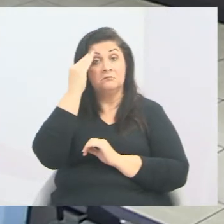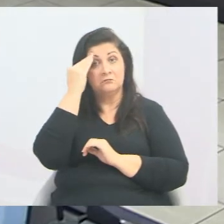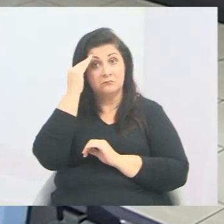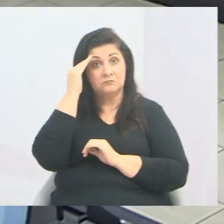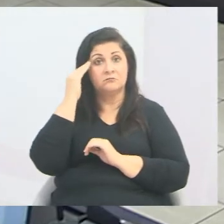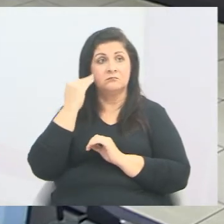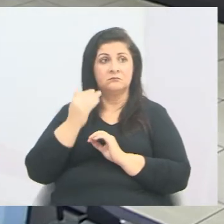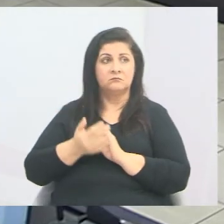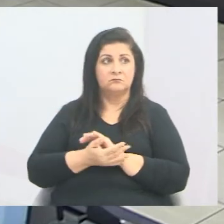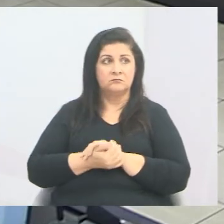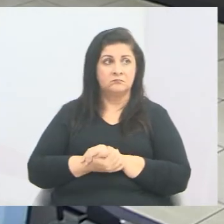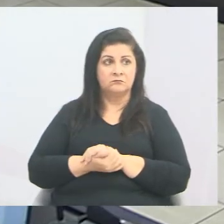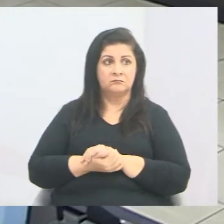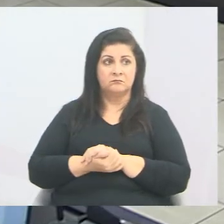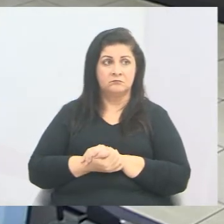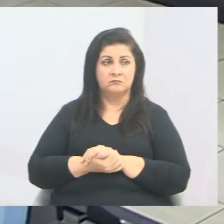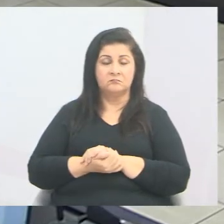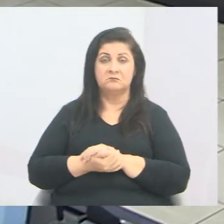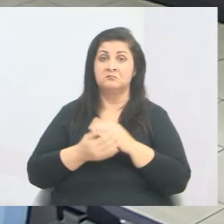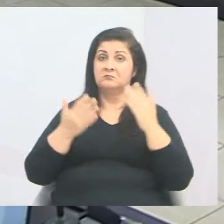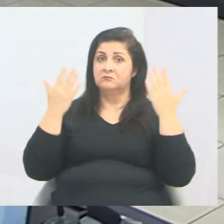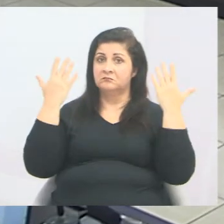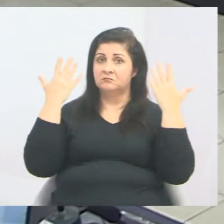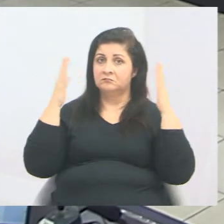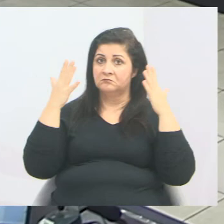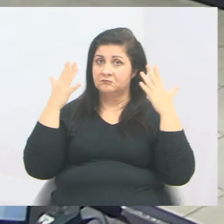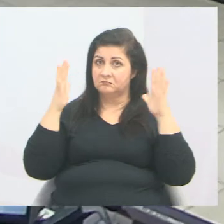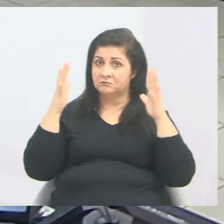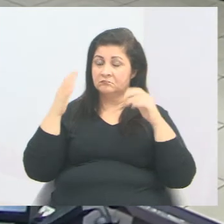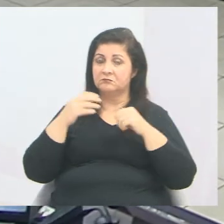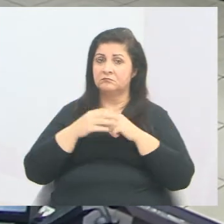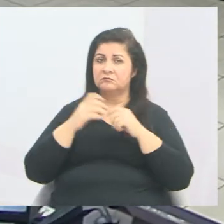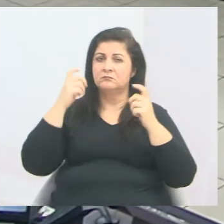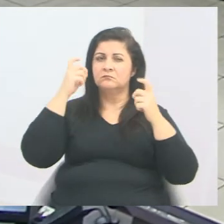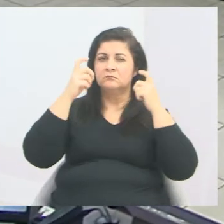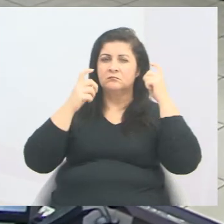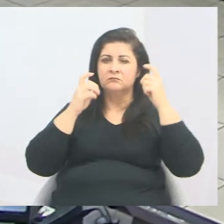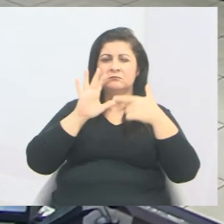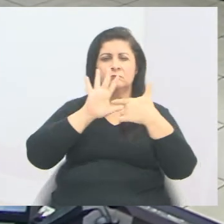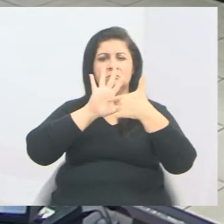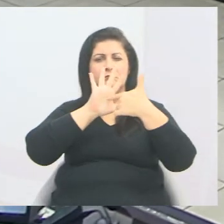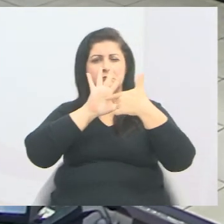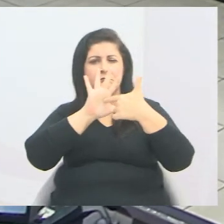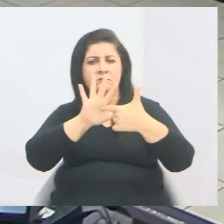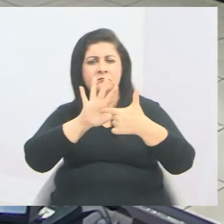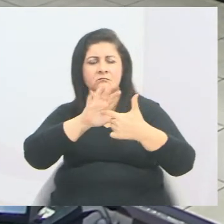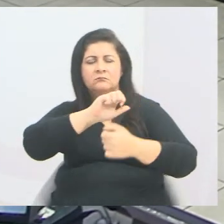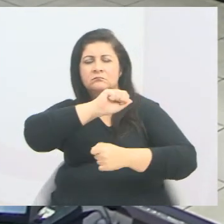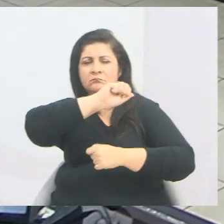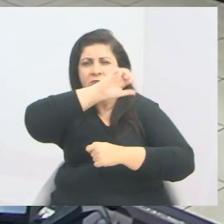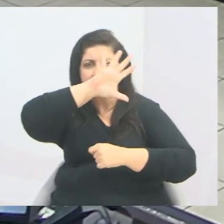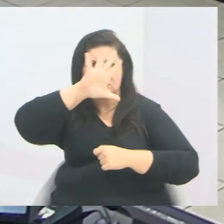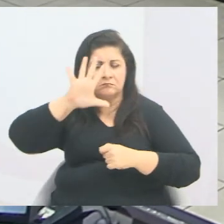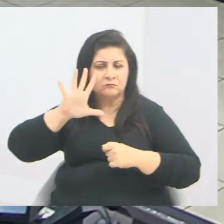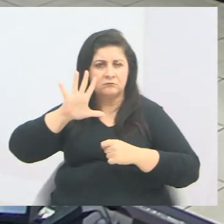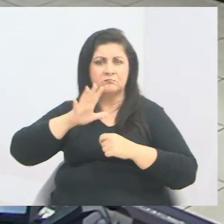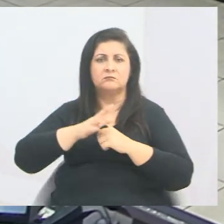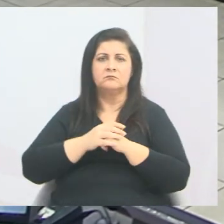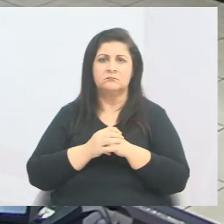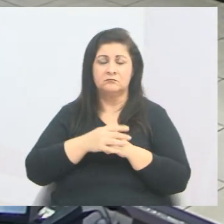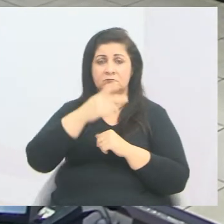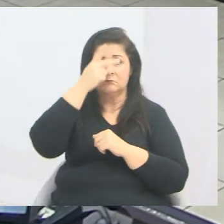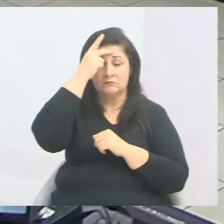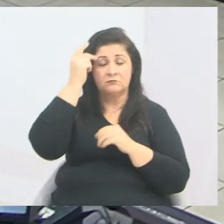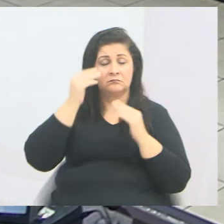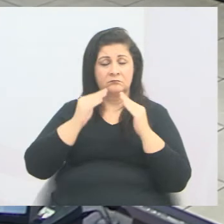também. É louvável essa sua preocupação de mostrar e deixar transparente para quem está